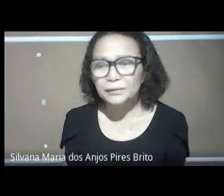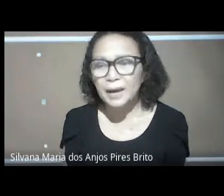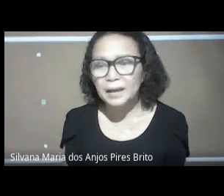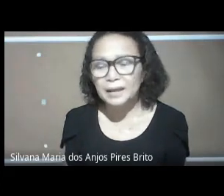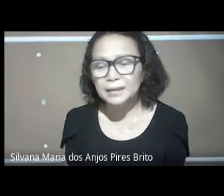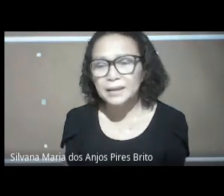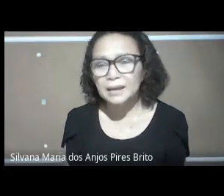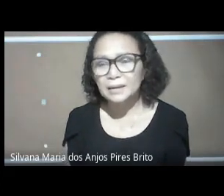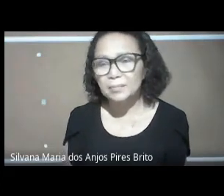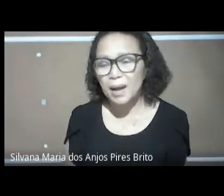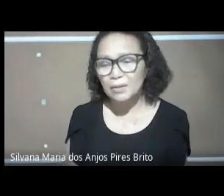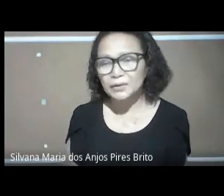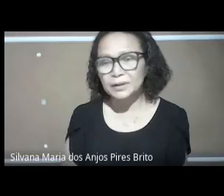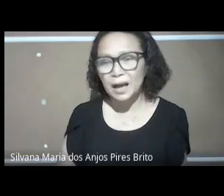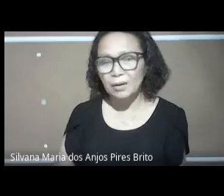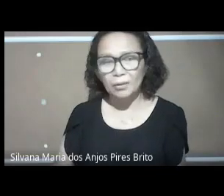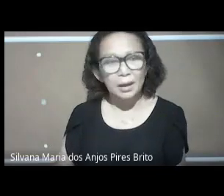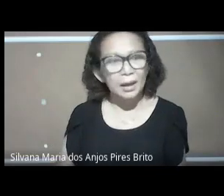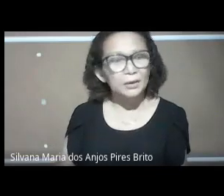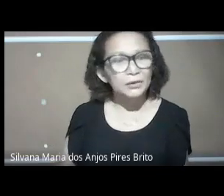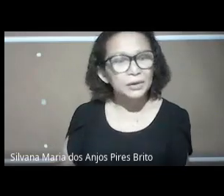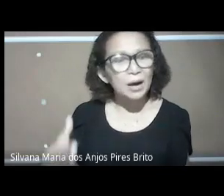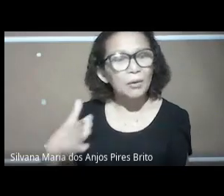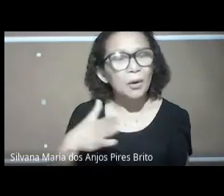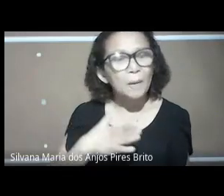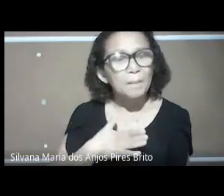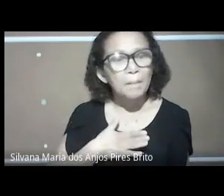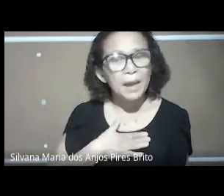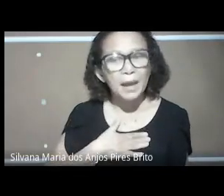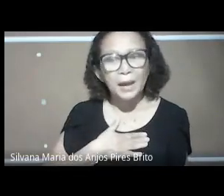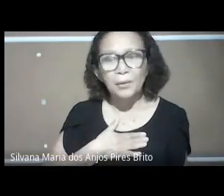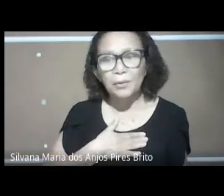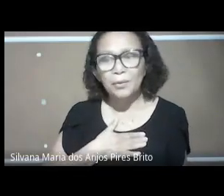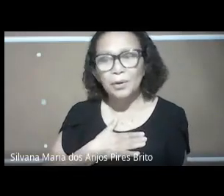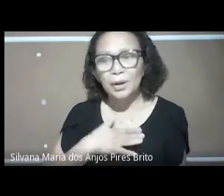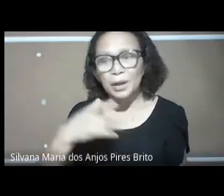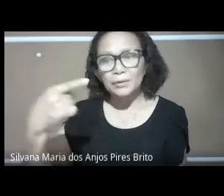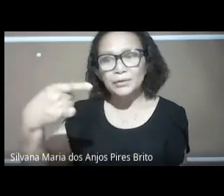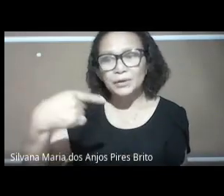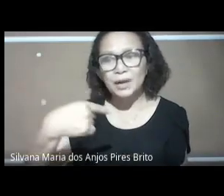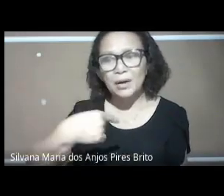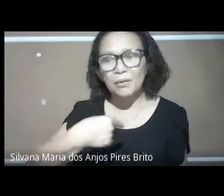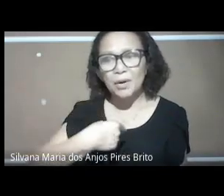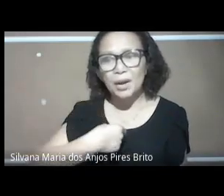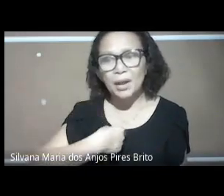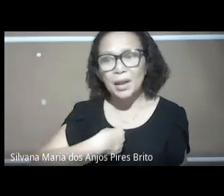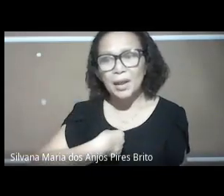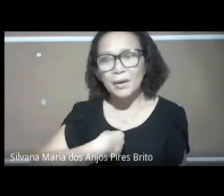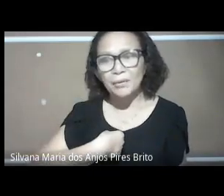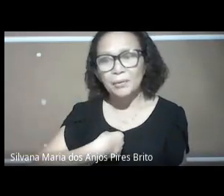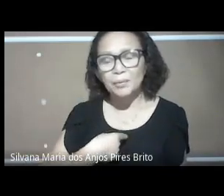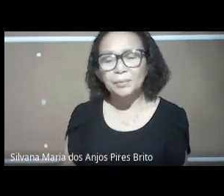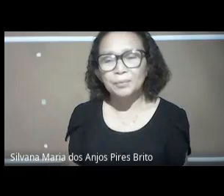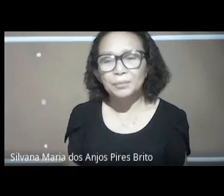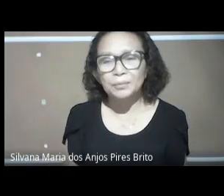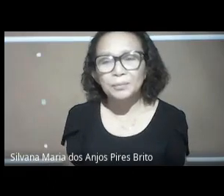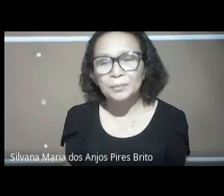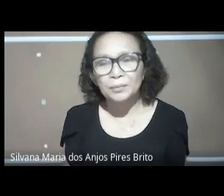Qual é a diferença para o sinal, entre o sinal meu e o sinal